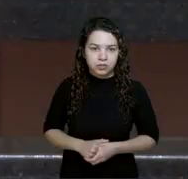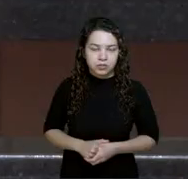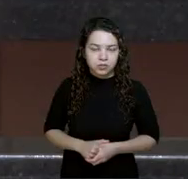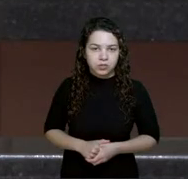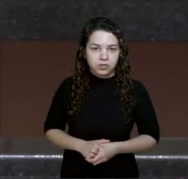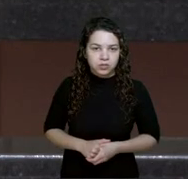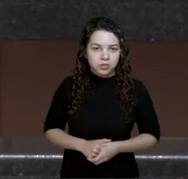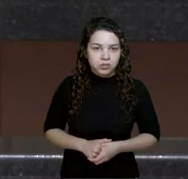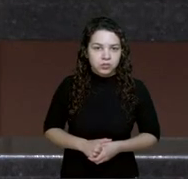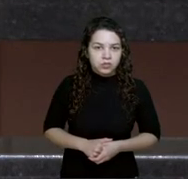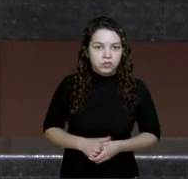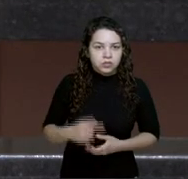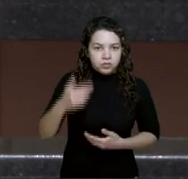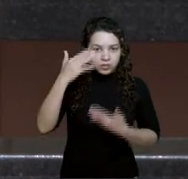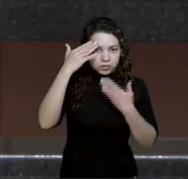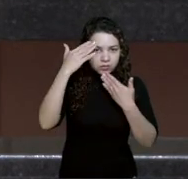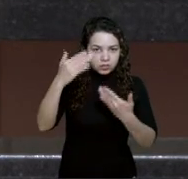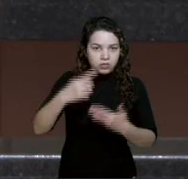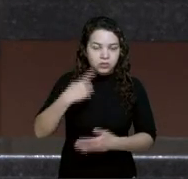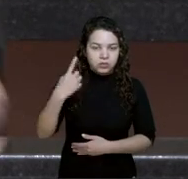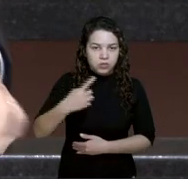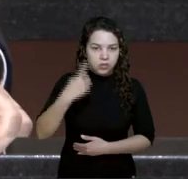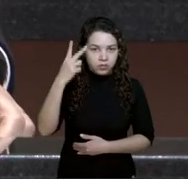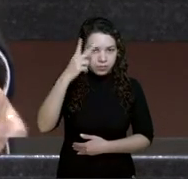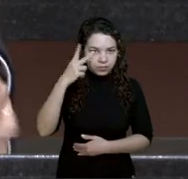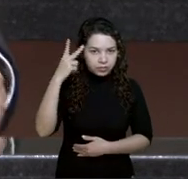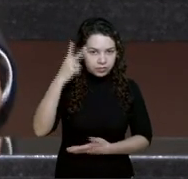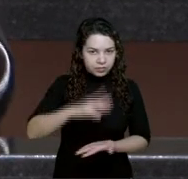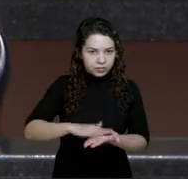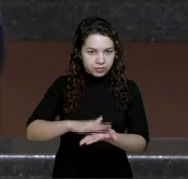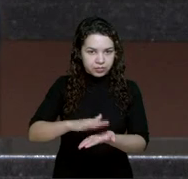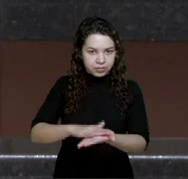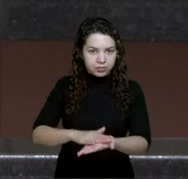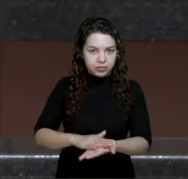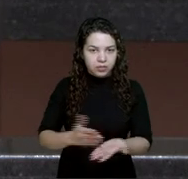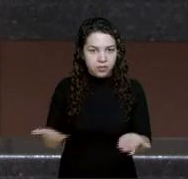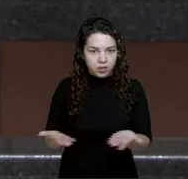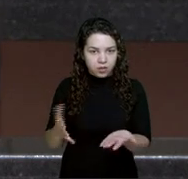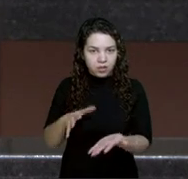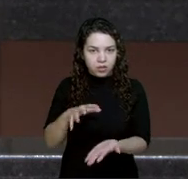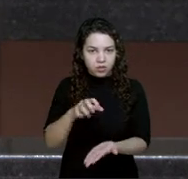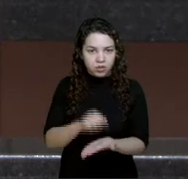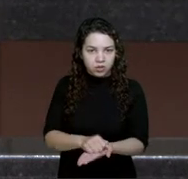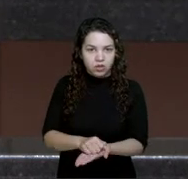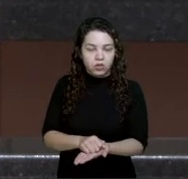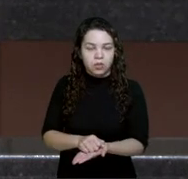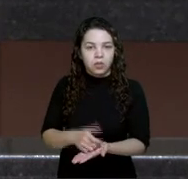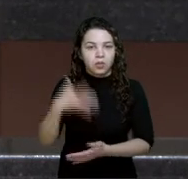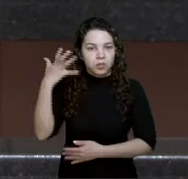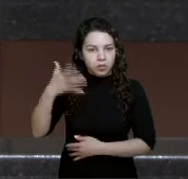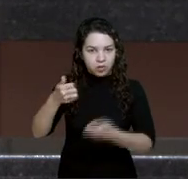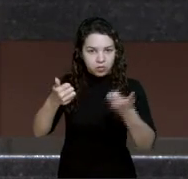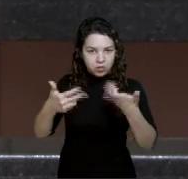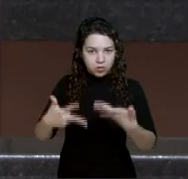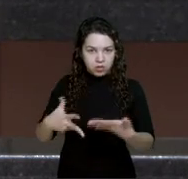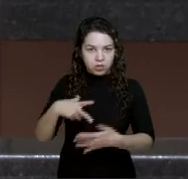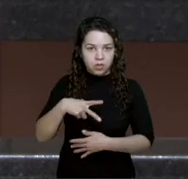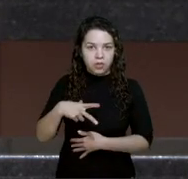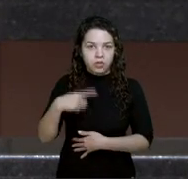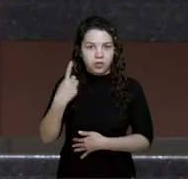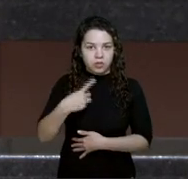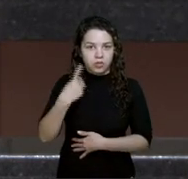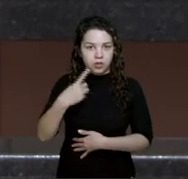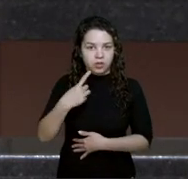Obrigado, deputada Paulinha, parabéns por vossa manifestação. Tenho aqui inscrito, ainda para falar em explicações pessoais, o deputado